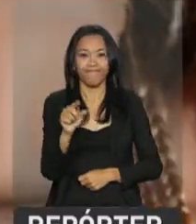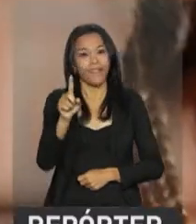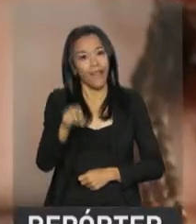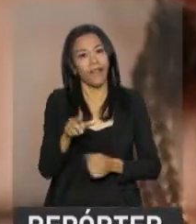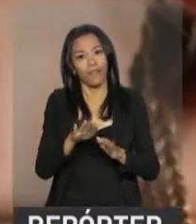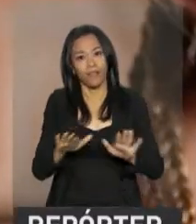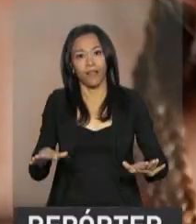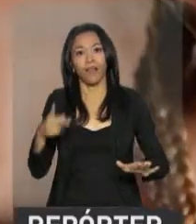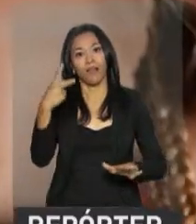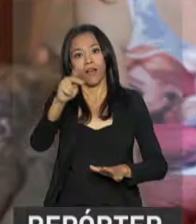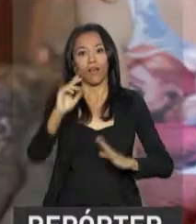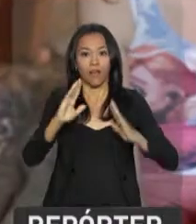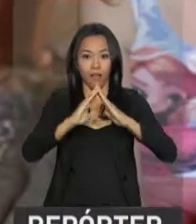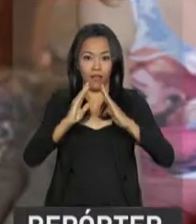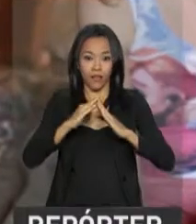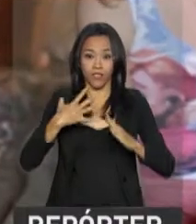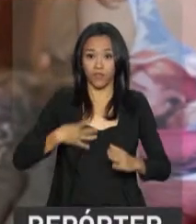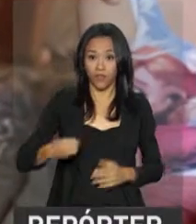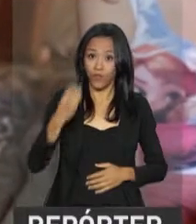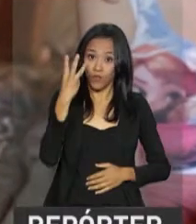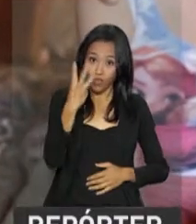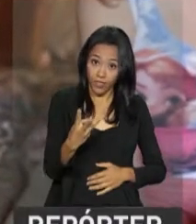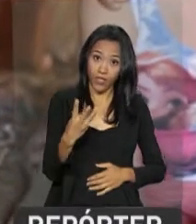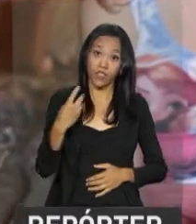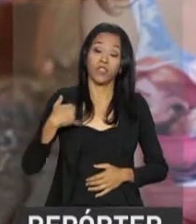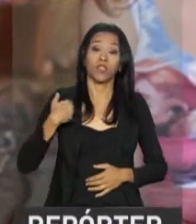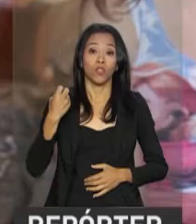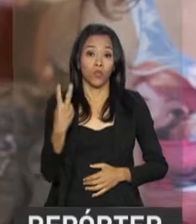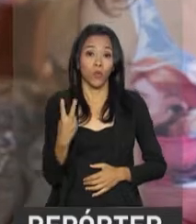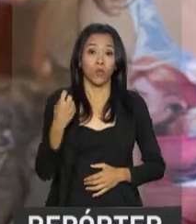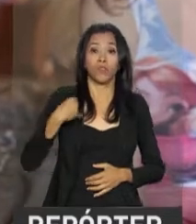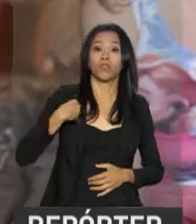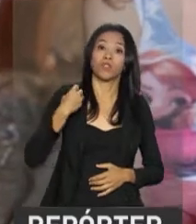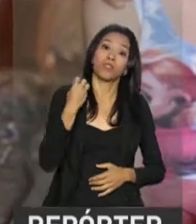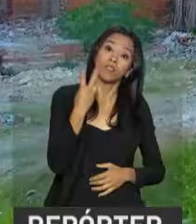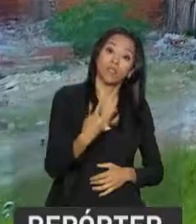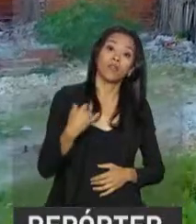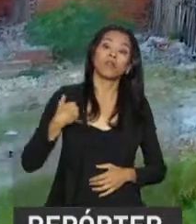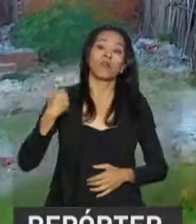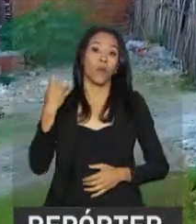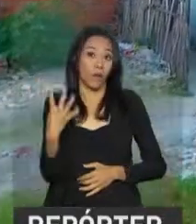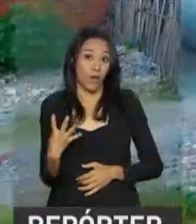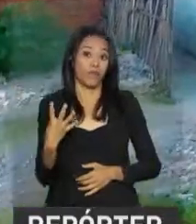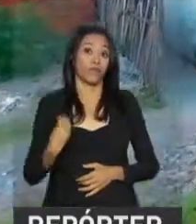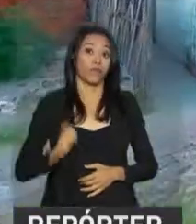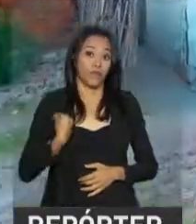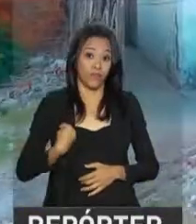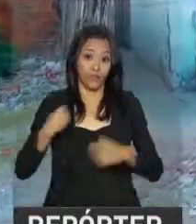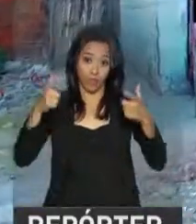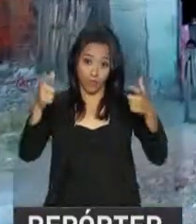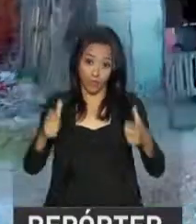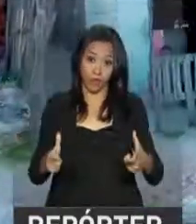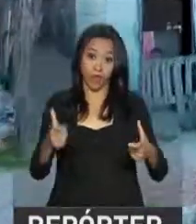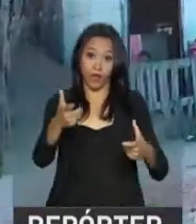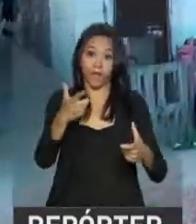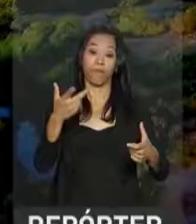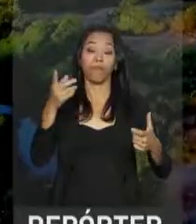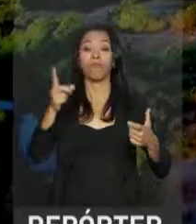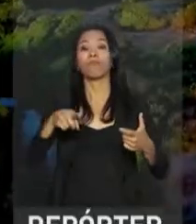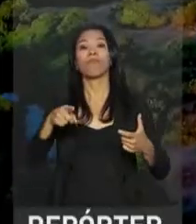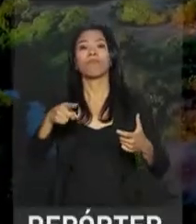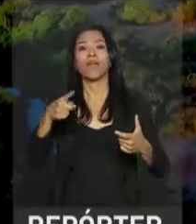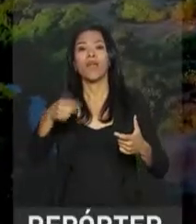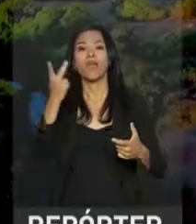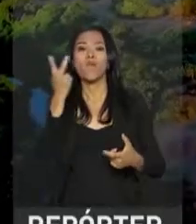dona de casa adriana e seus três filhos de 24 e 12 anos vivem eles moram no bairro barroso